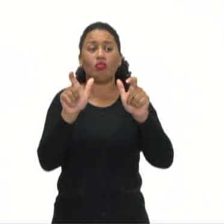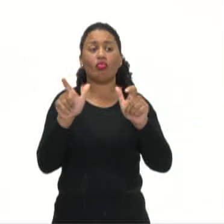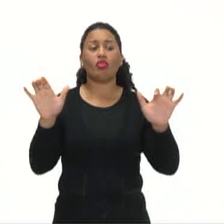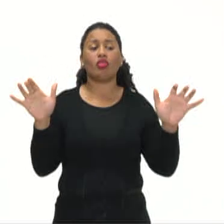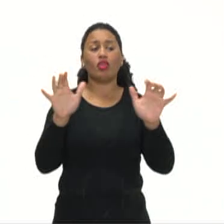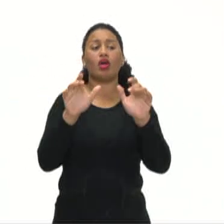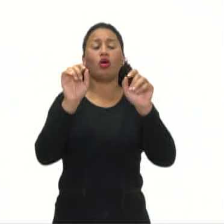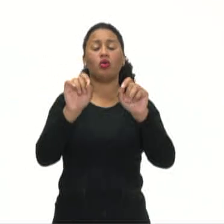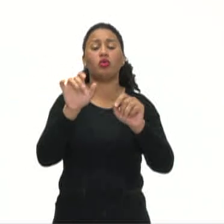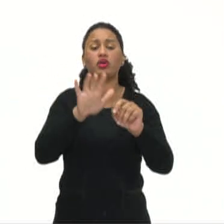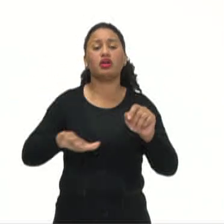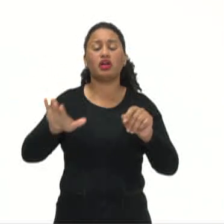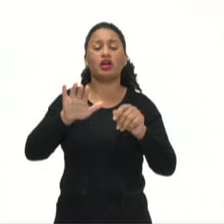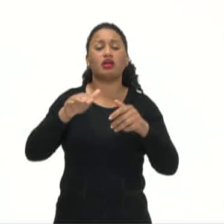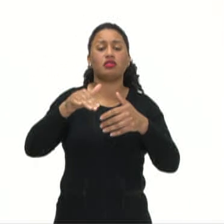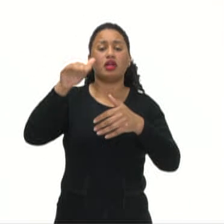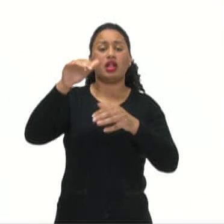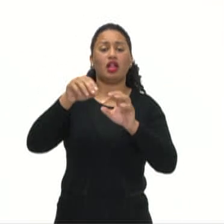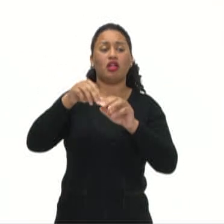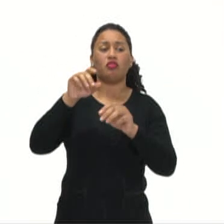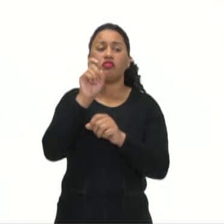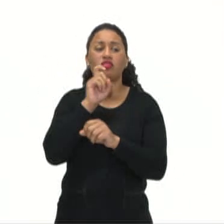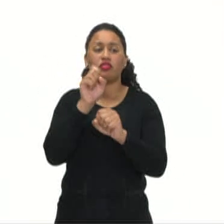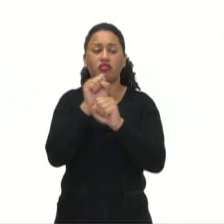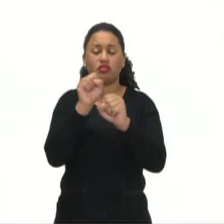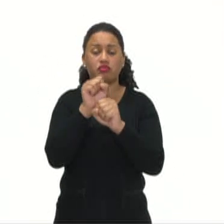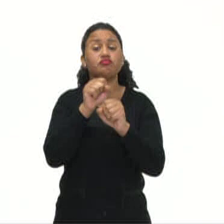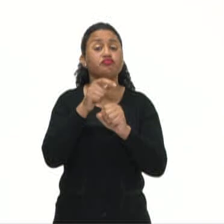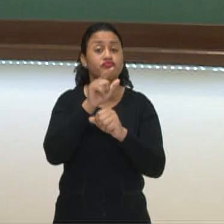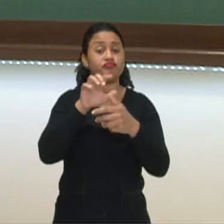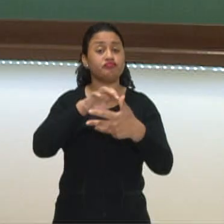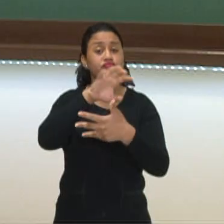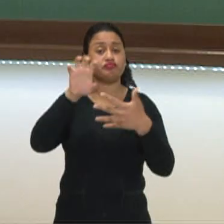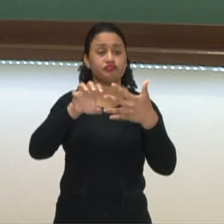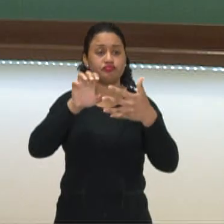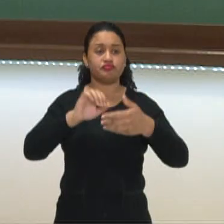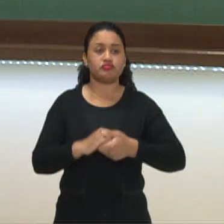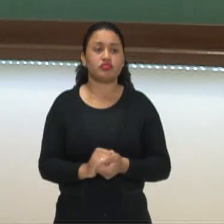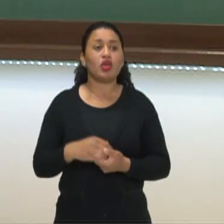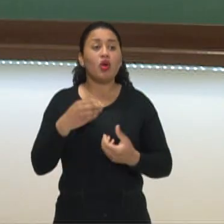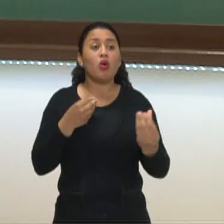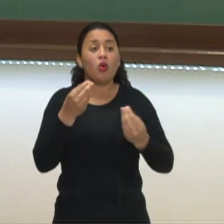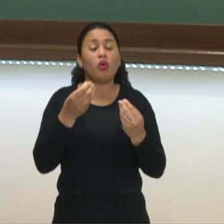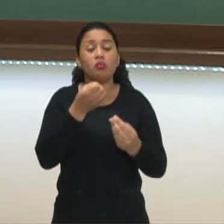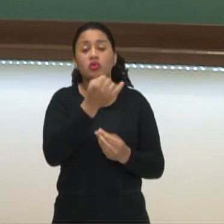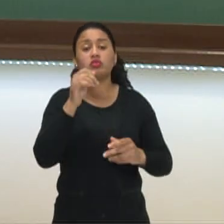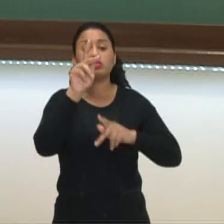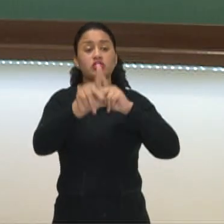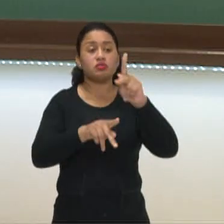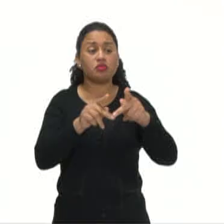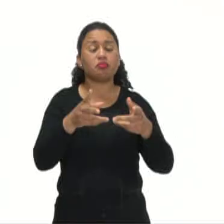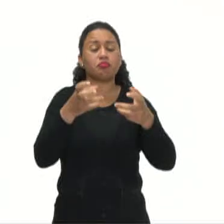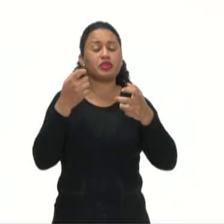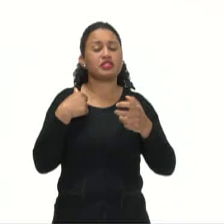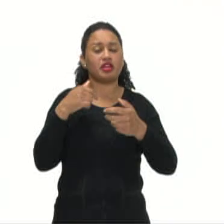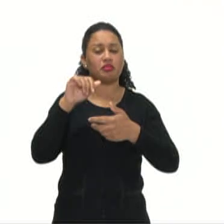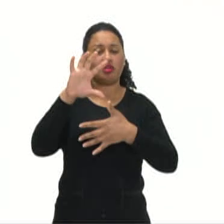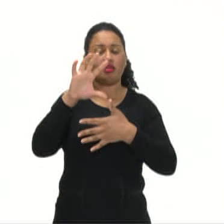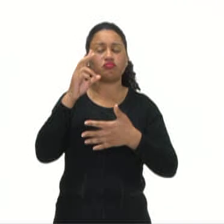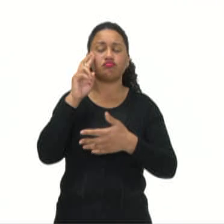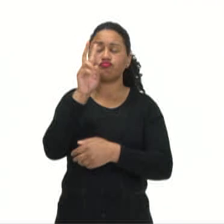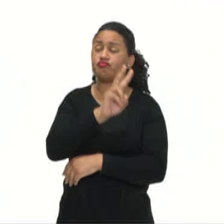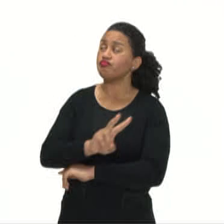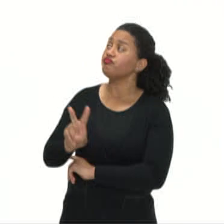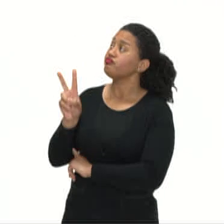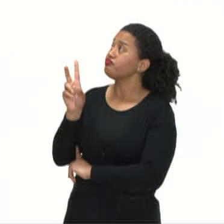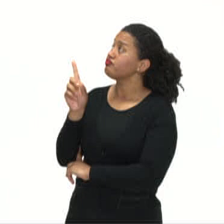estão localizadas na zona glacial desse continente. Falando da densidade populacional, eu quero que vocês olhem o mapa aqui, que